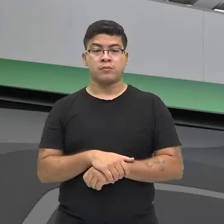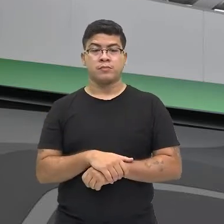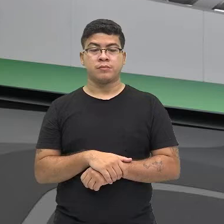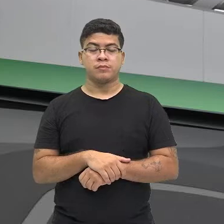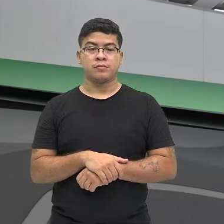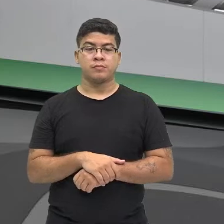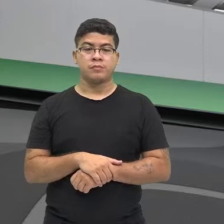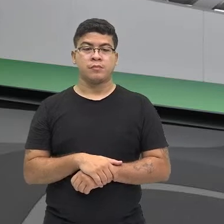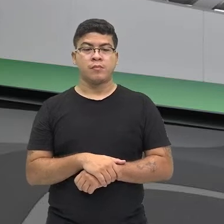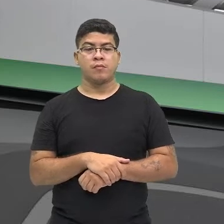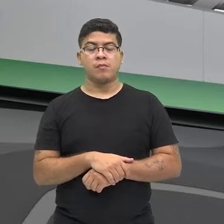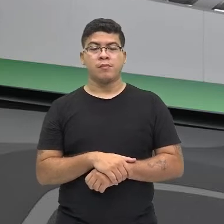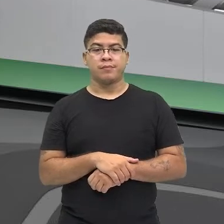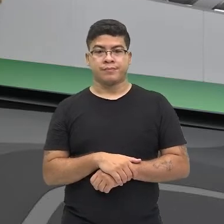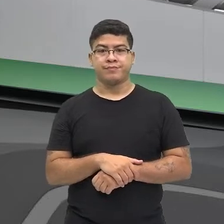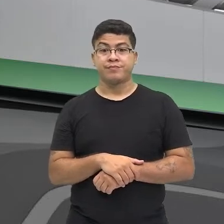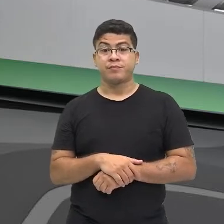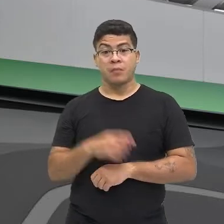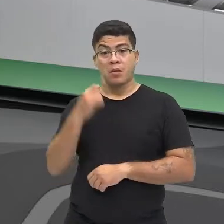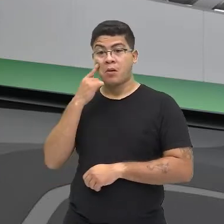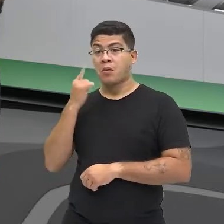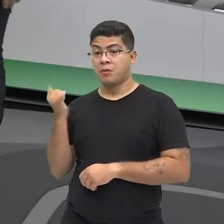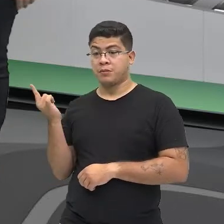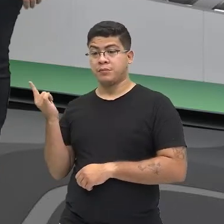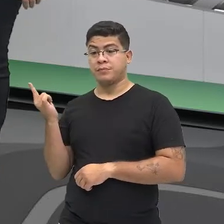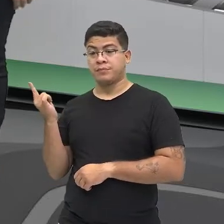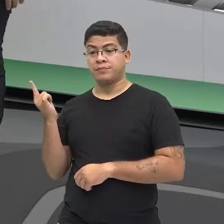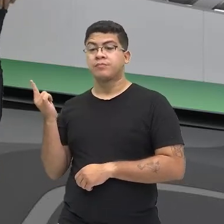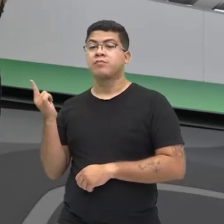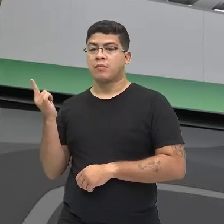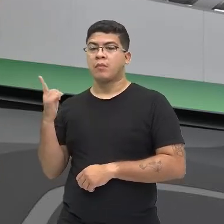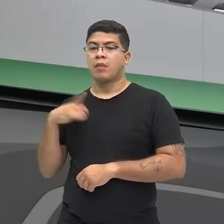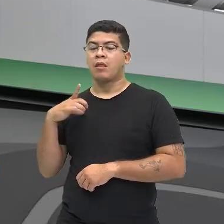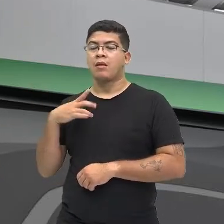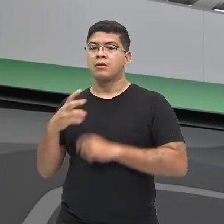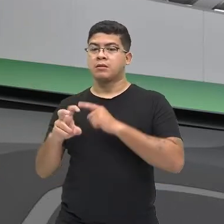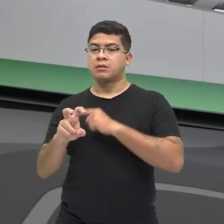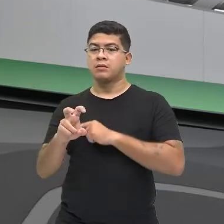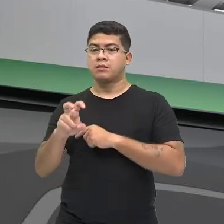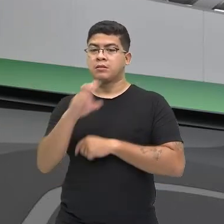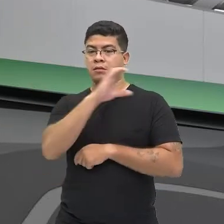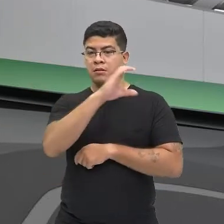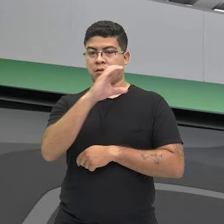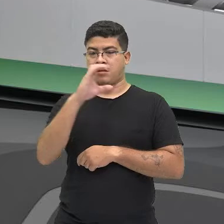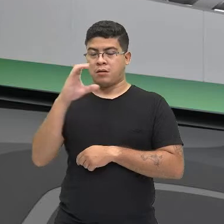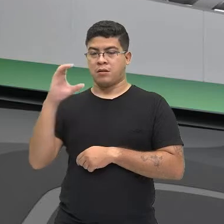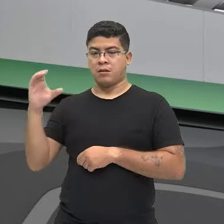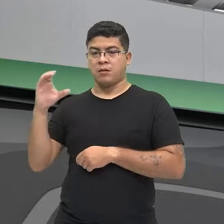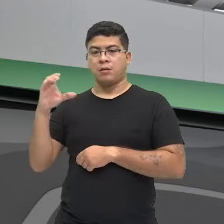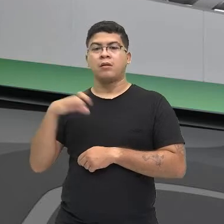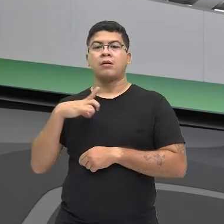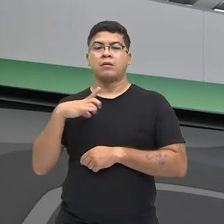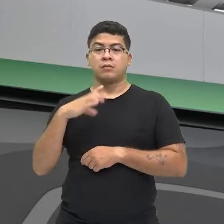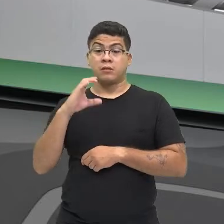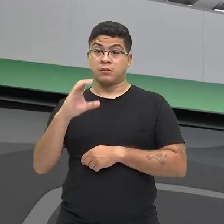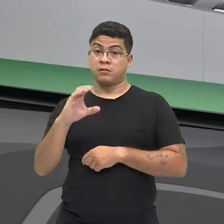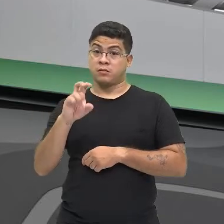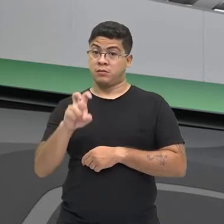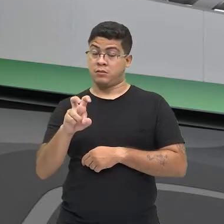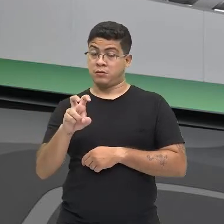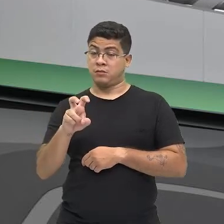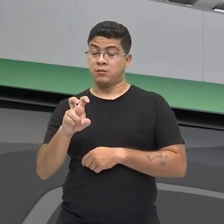1,4-diaminobutano. A cadaverina, a cadeia principal tem 5 carbonos, quer ver? Contem aqui comigo, tem 5